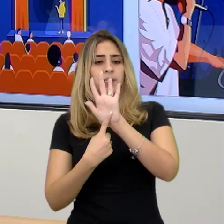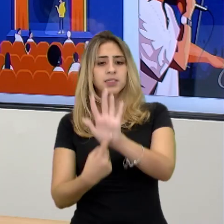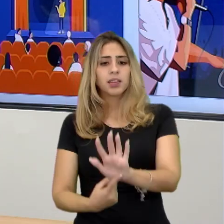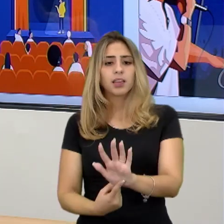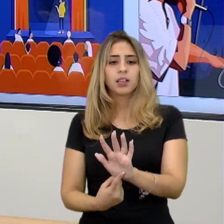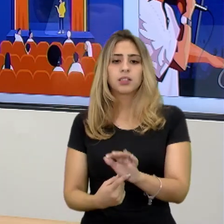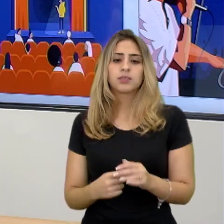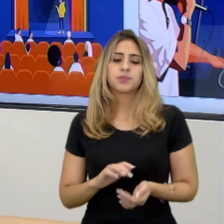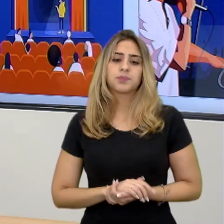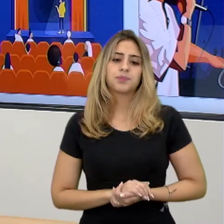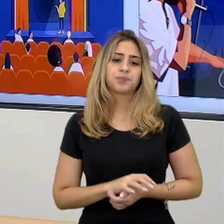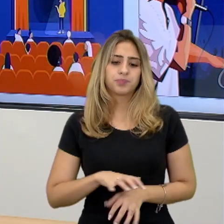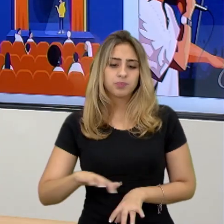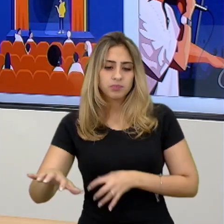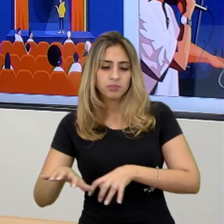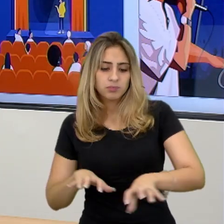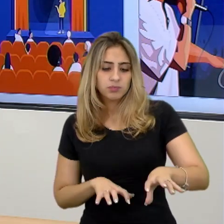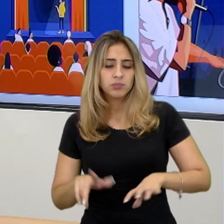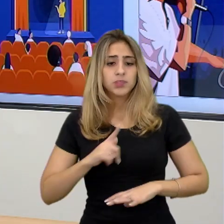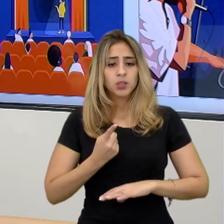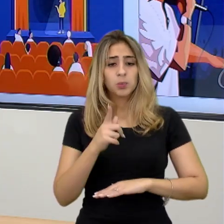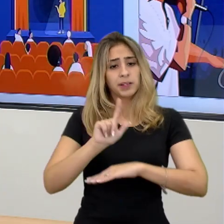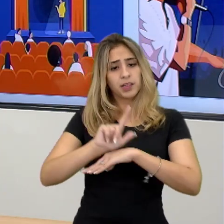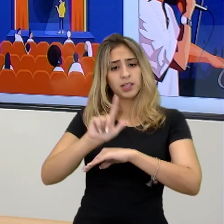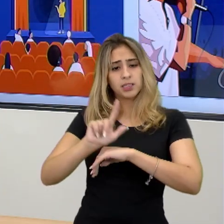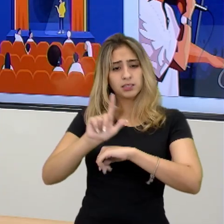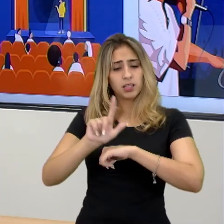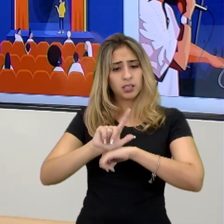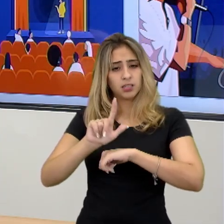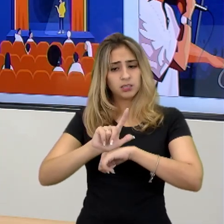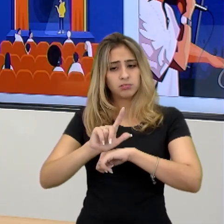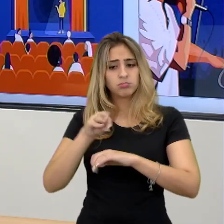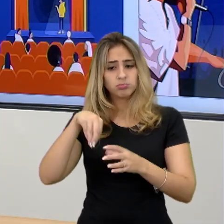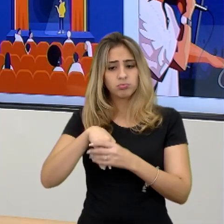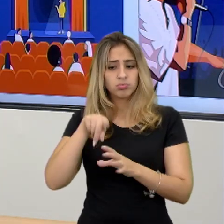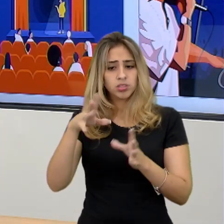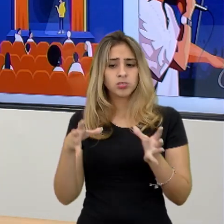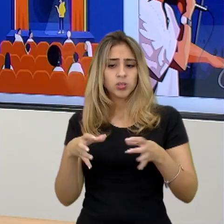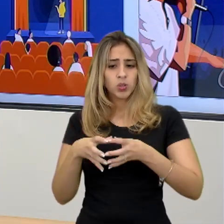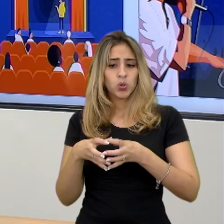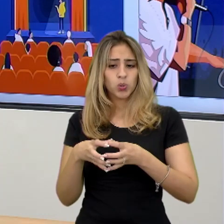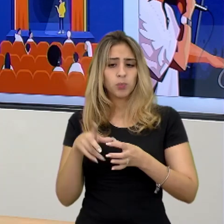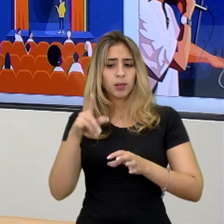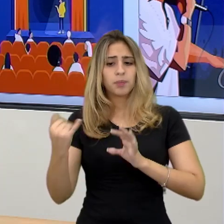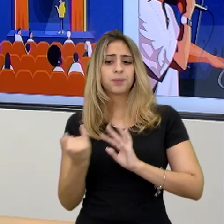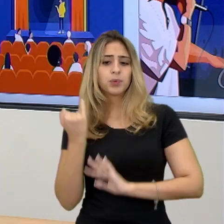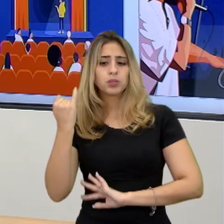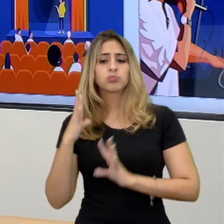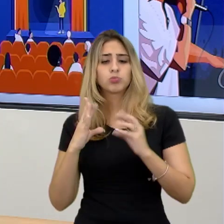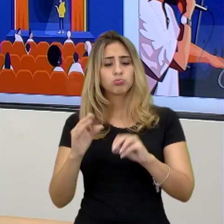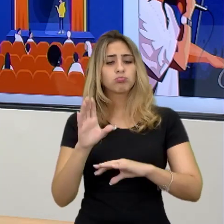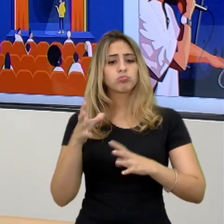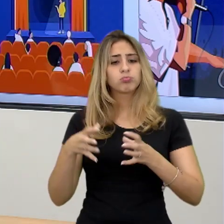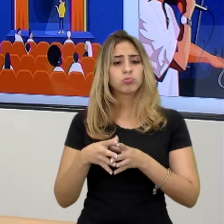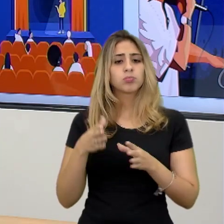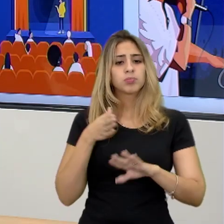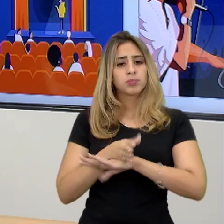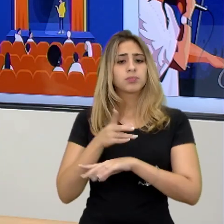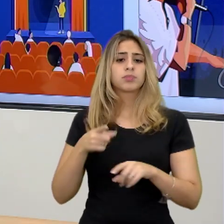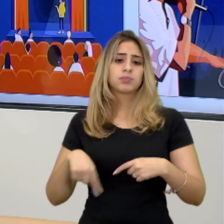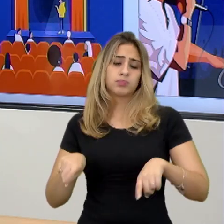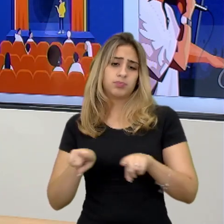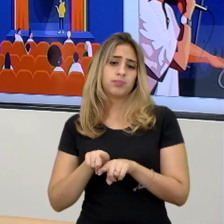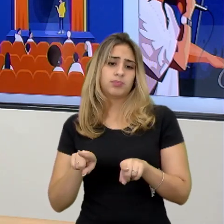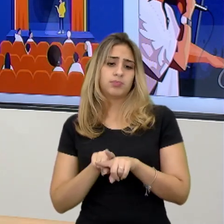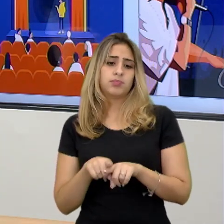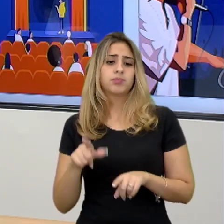apresenta. E que tenha uma liderança nesse grupo. É importante que todos do grupo participem também. Então, assim,